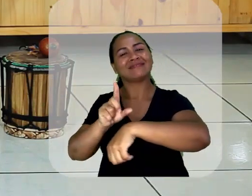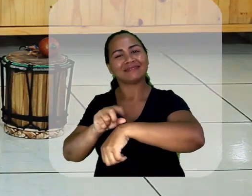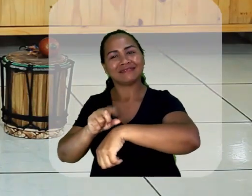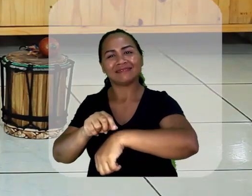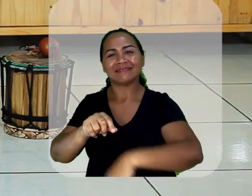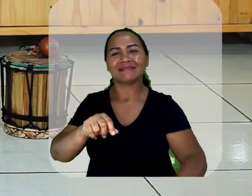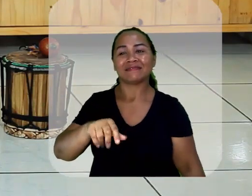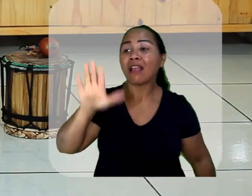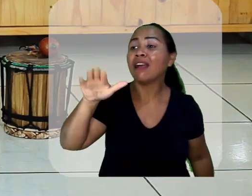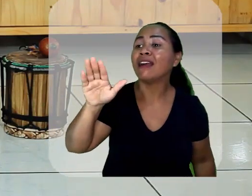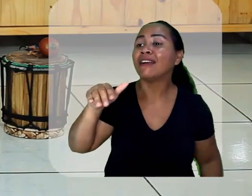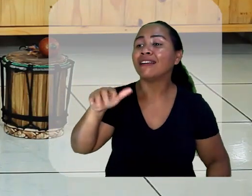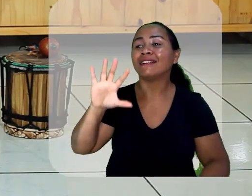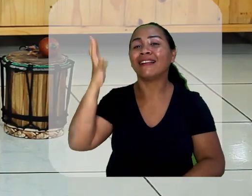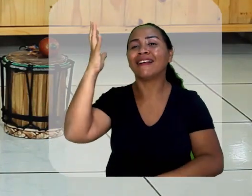tempo,